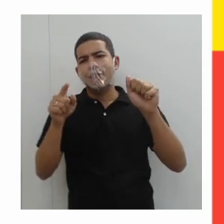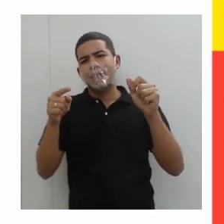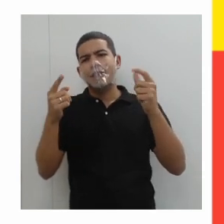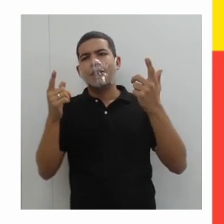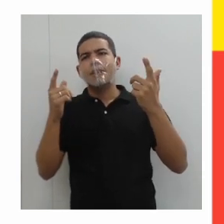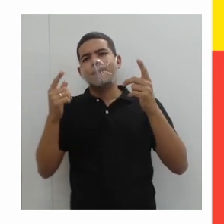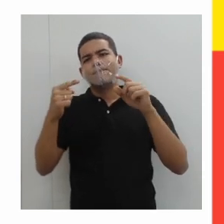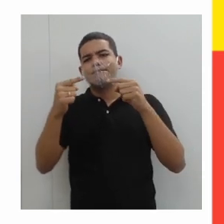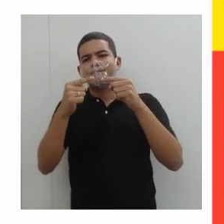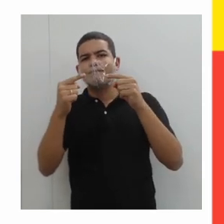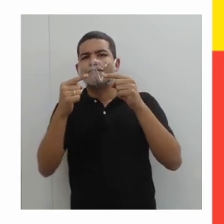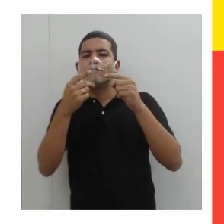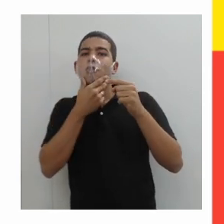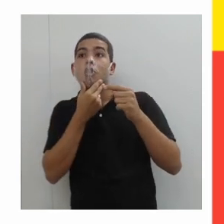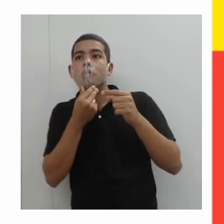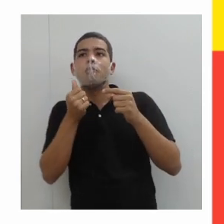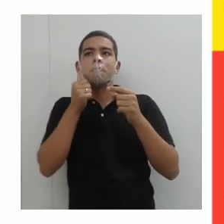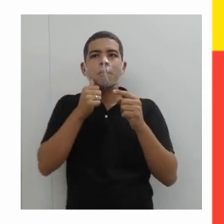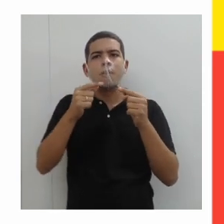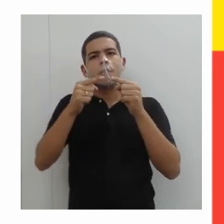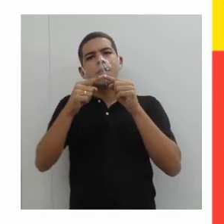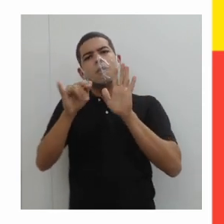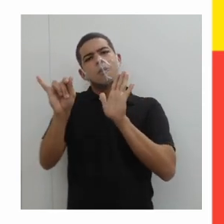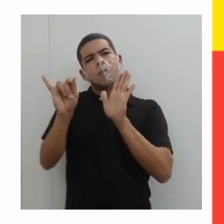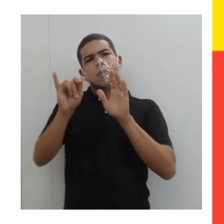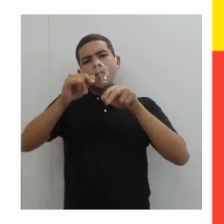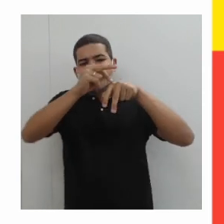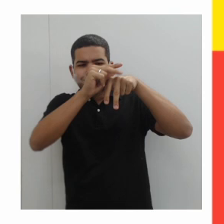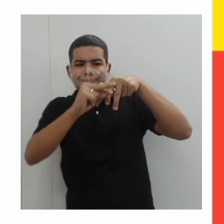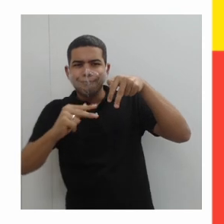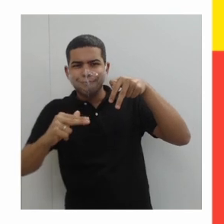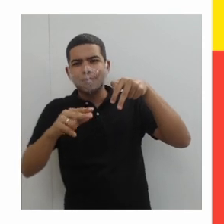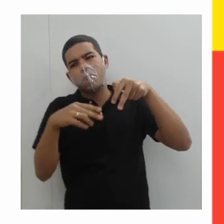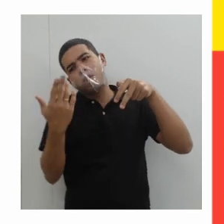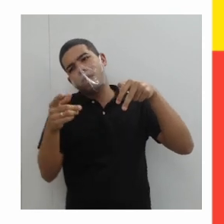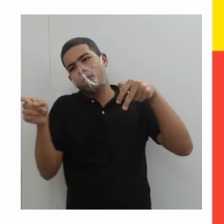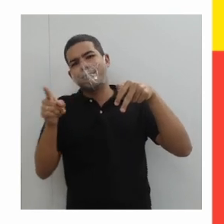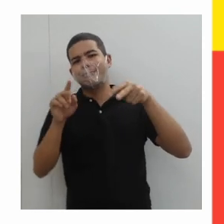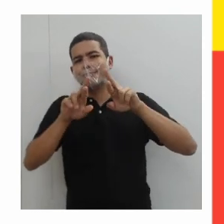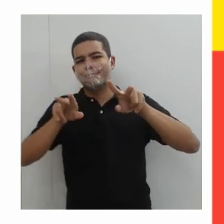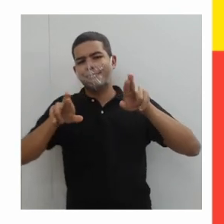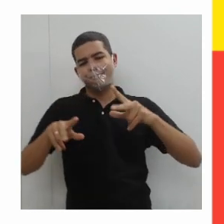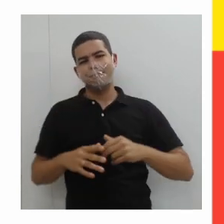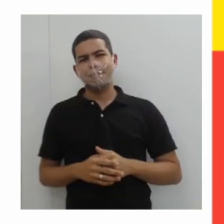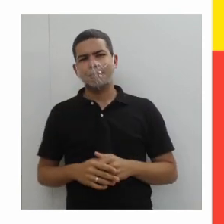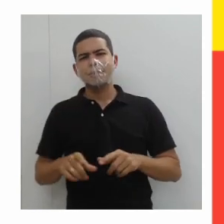ligado à identidade de gênero do que ao sexo biológico, tá certo? E existe aí uma outra